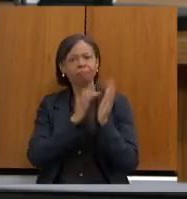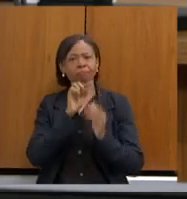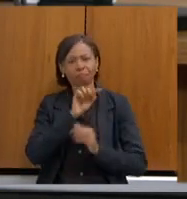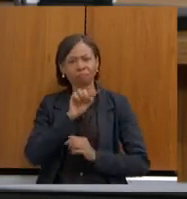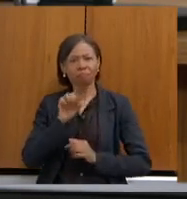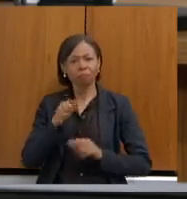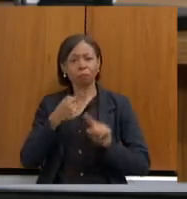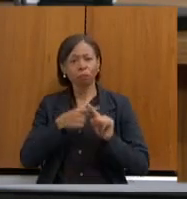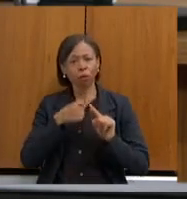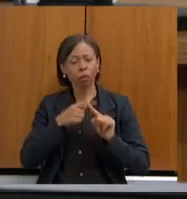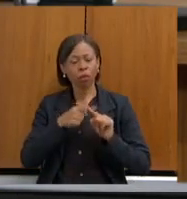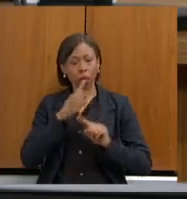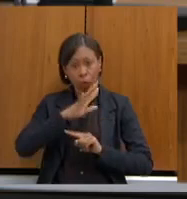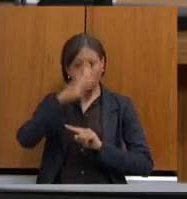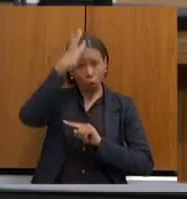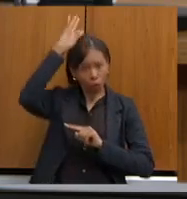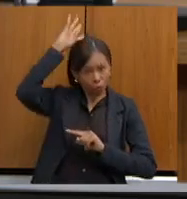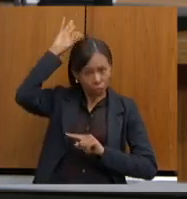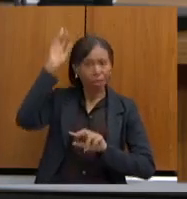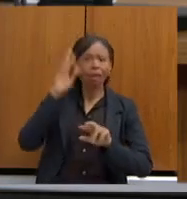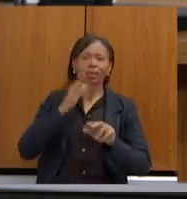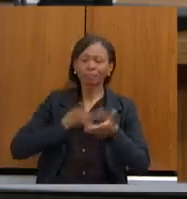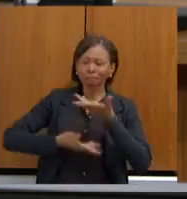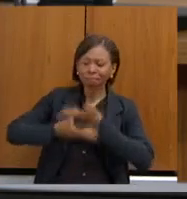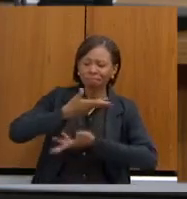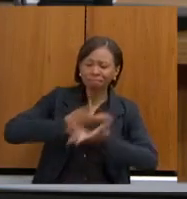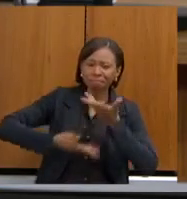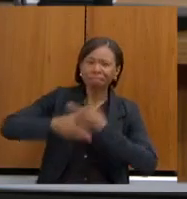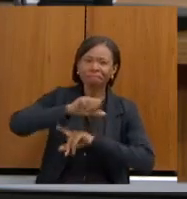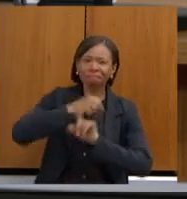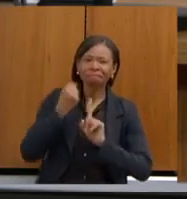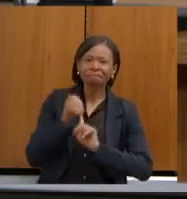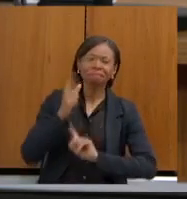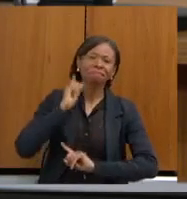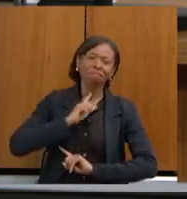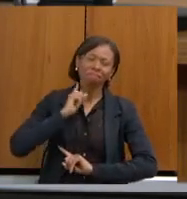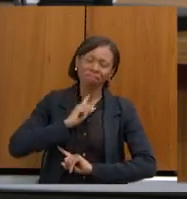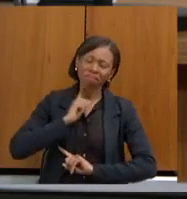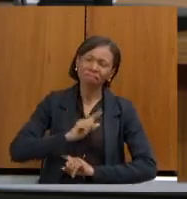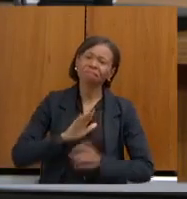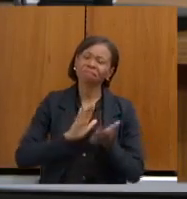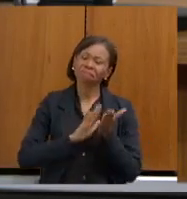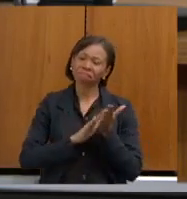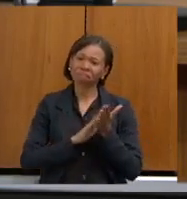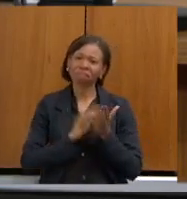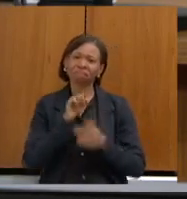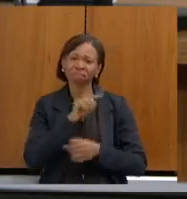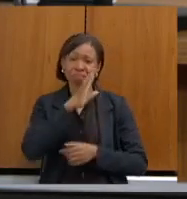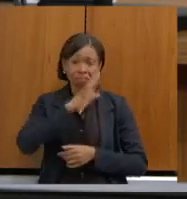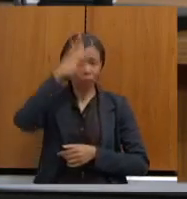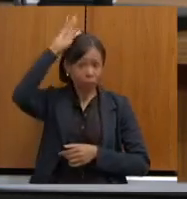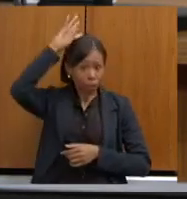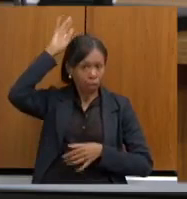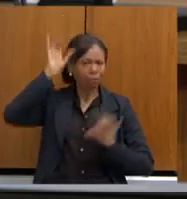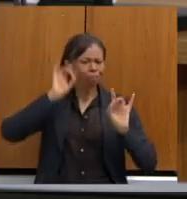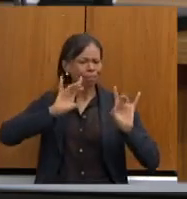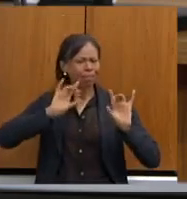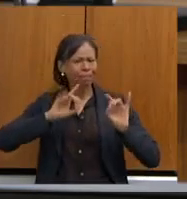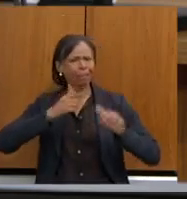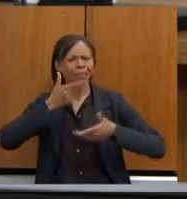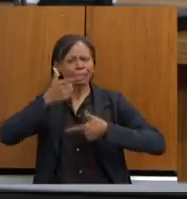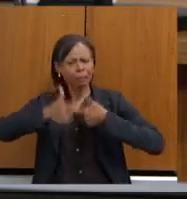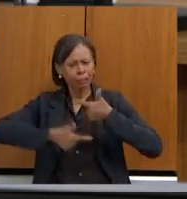especial né dos Bombeiros com a população de Minas Gerais a gente uma oportunidade de ver os bombeiros atuando em